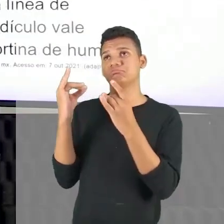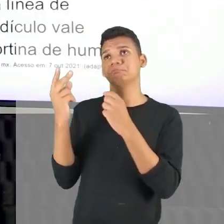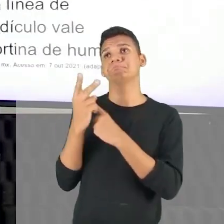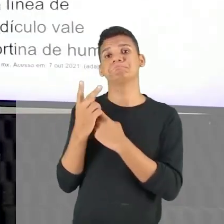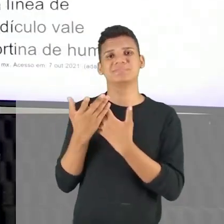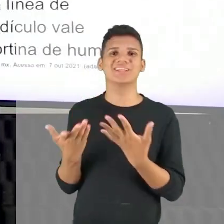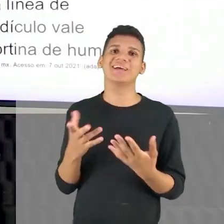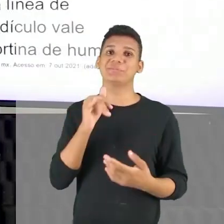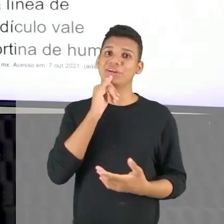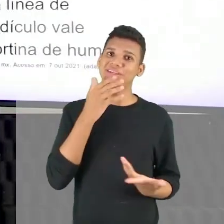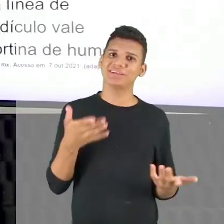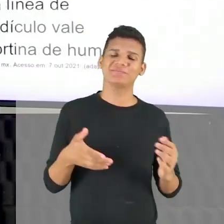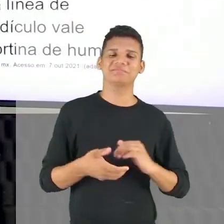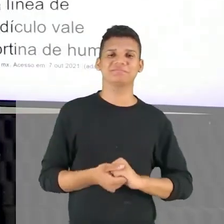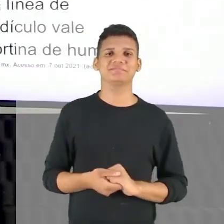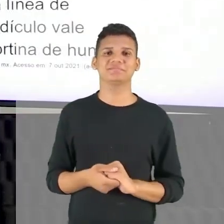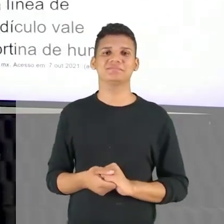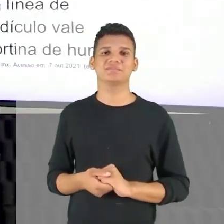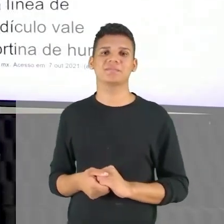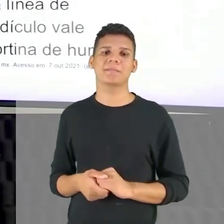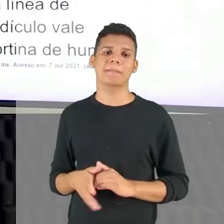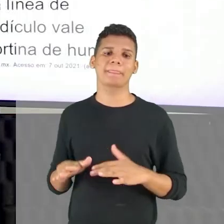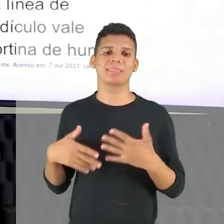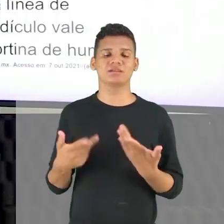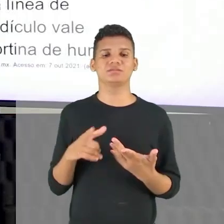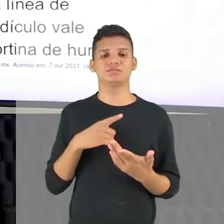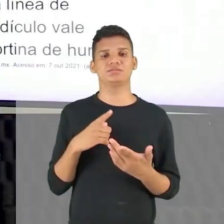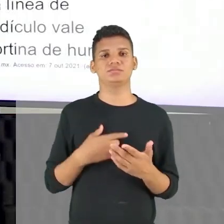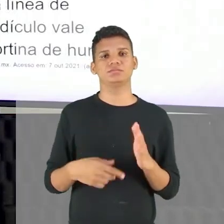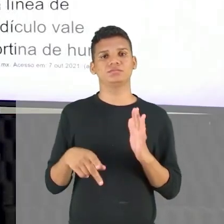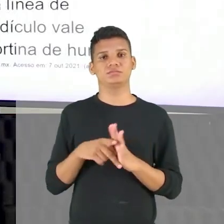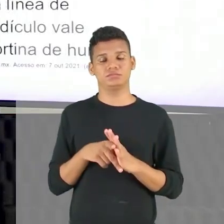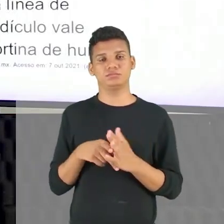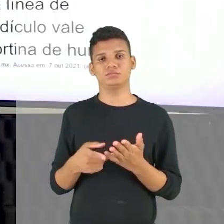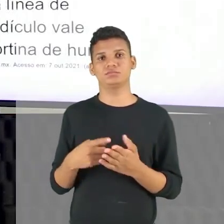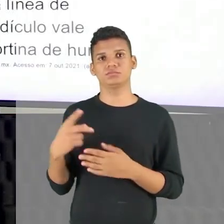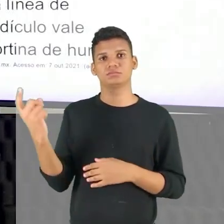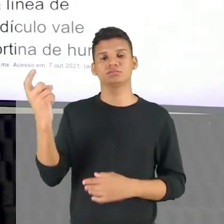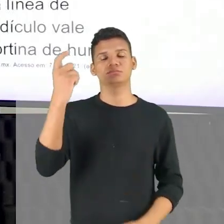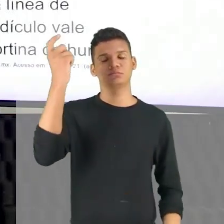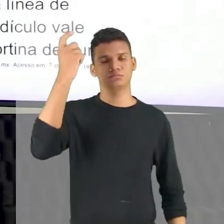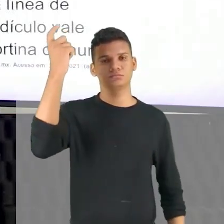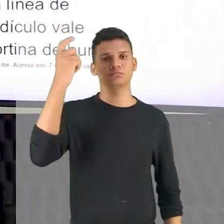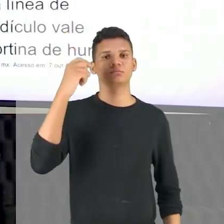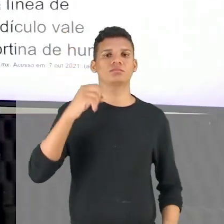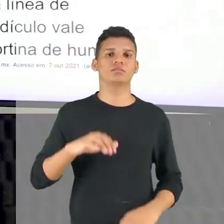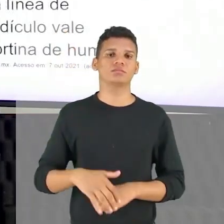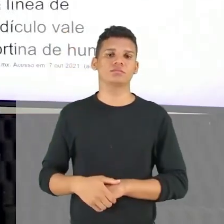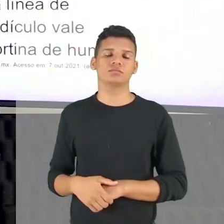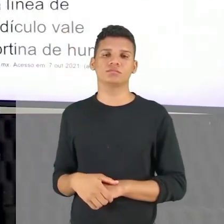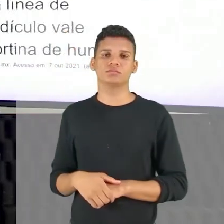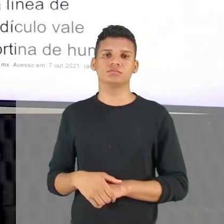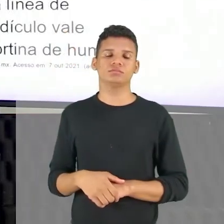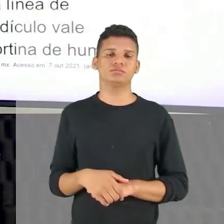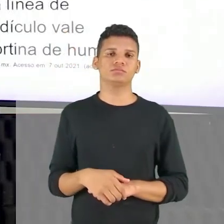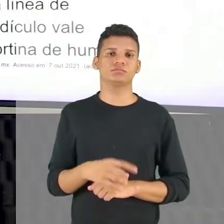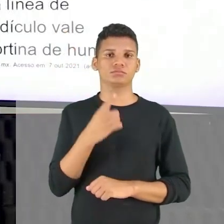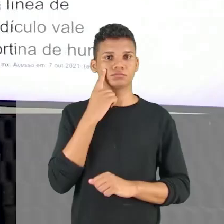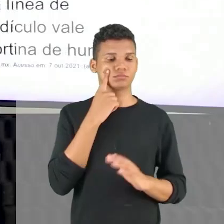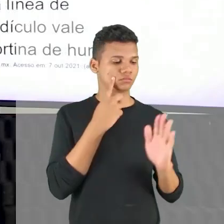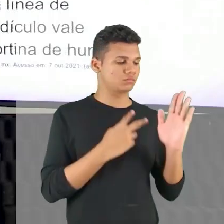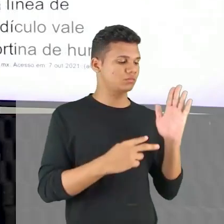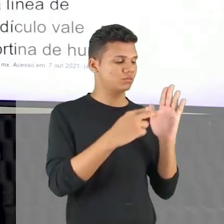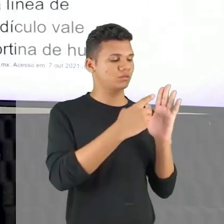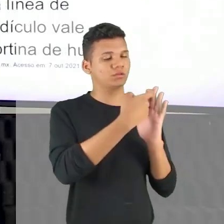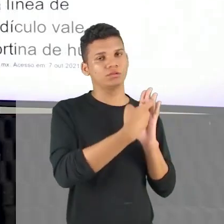certo? Nuestras actitudes de adultos reflejan mucho o pouco que alguns maduram,